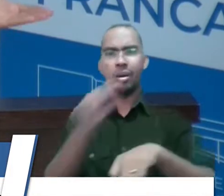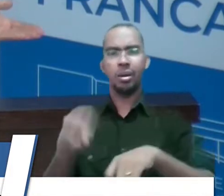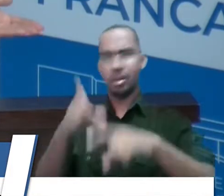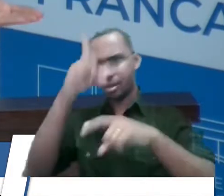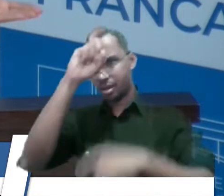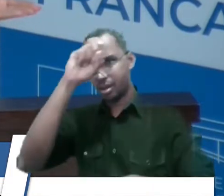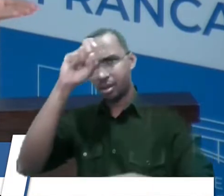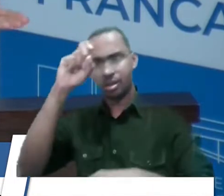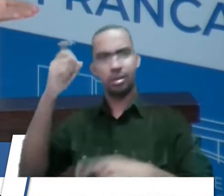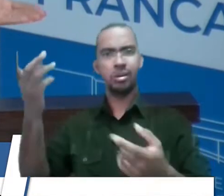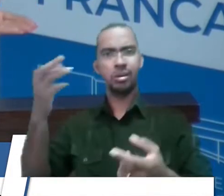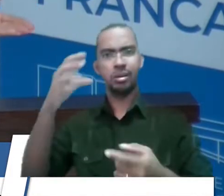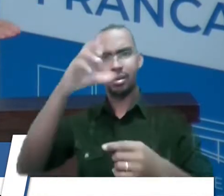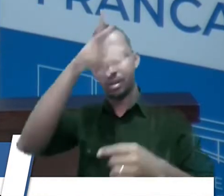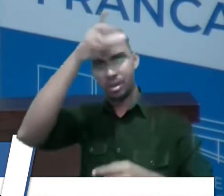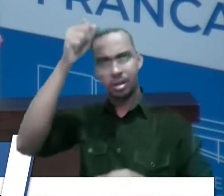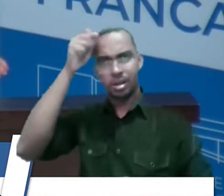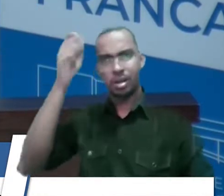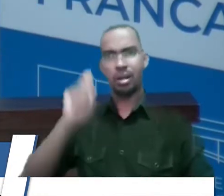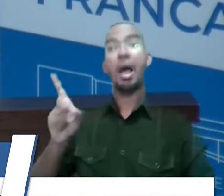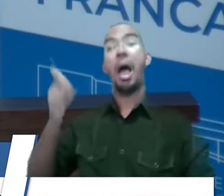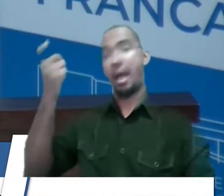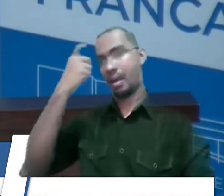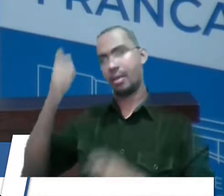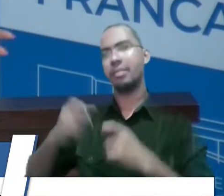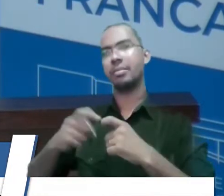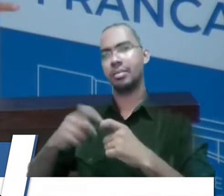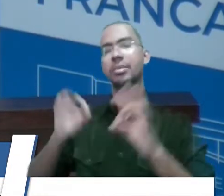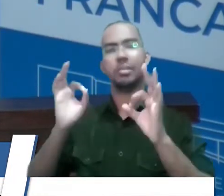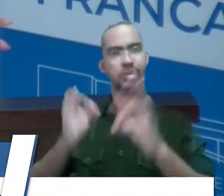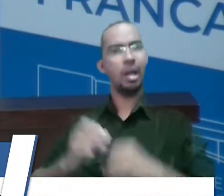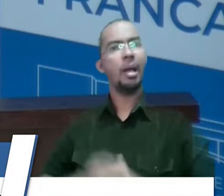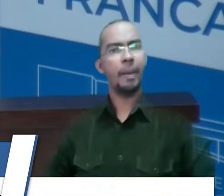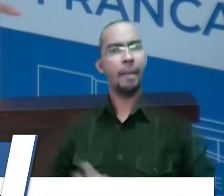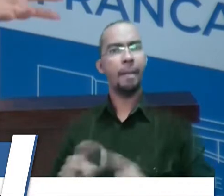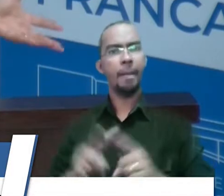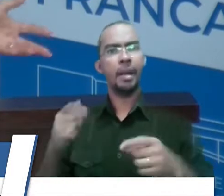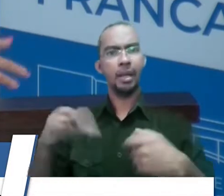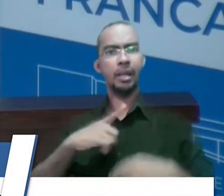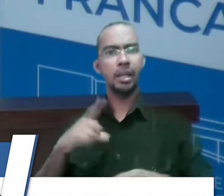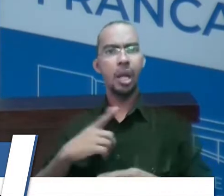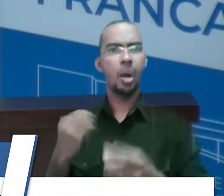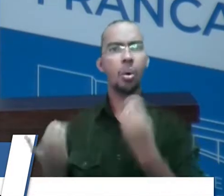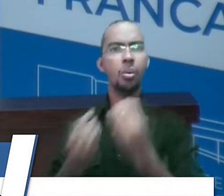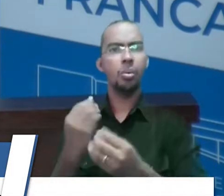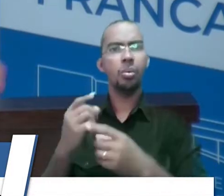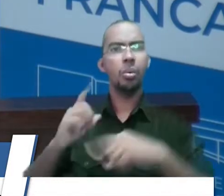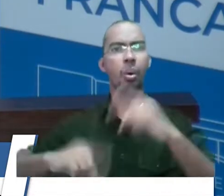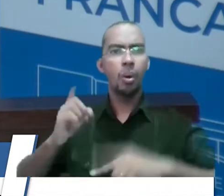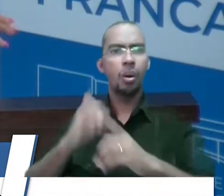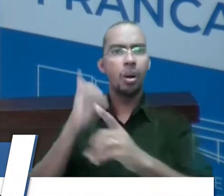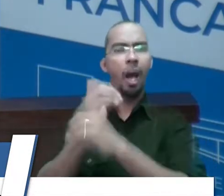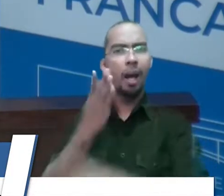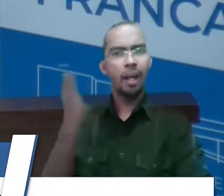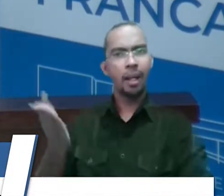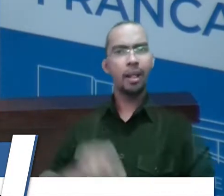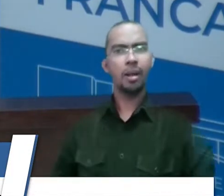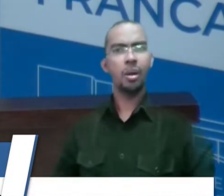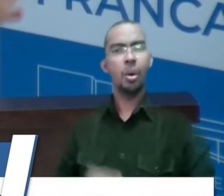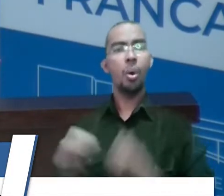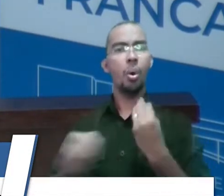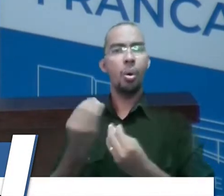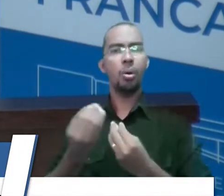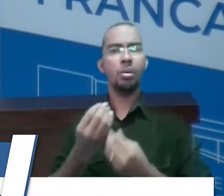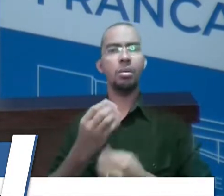Ah, o prefeito é veterinário? É, o prefeito é veterinário. Mas ele tem alguma coisa para ele atender um animal lá na prefeitura? Ou ele coloca a mão no animal e o